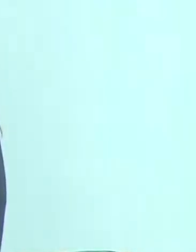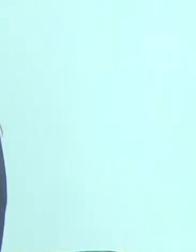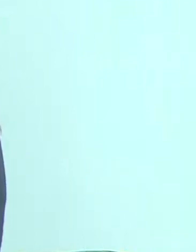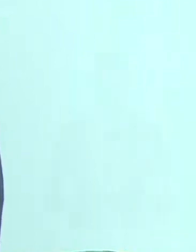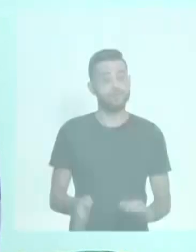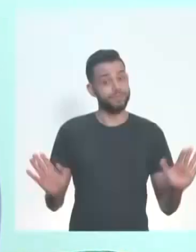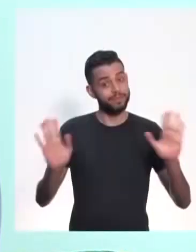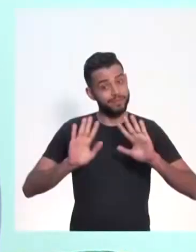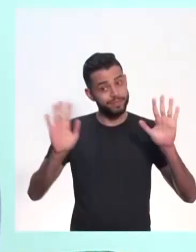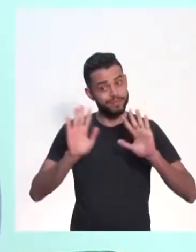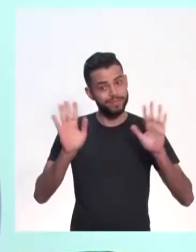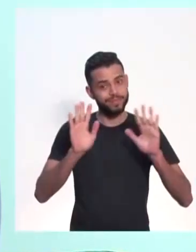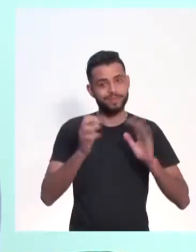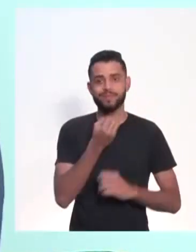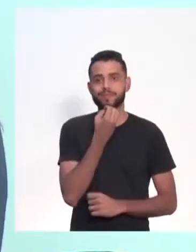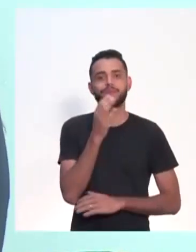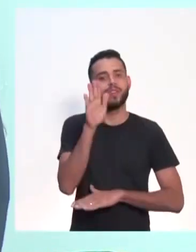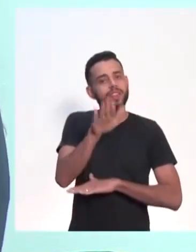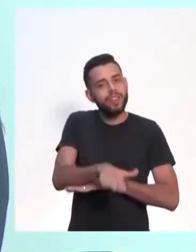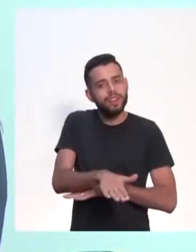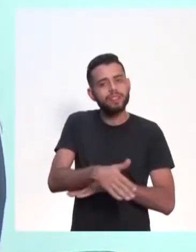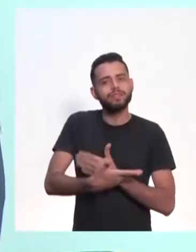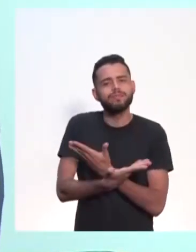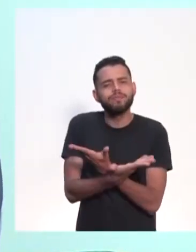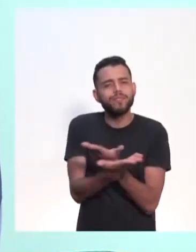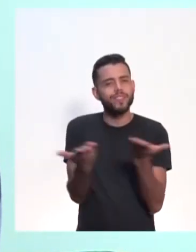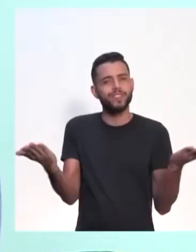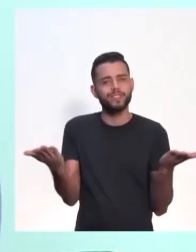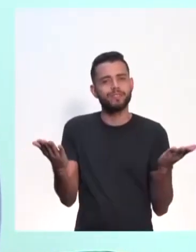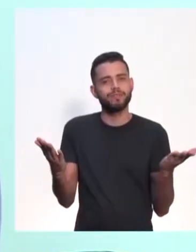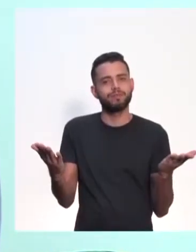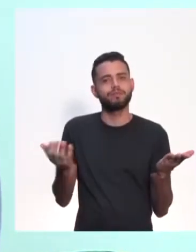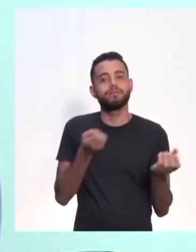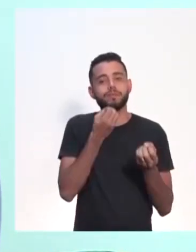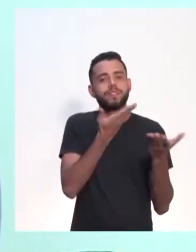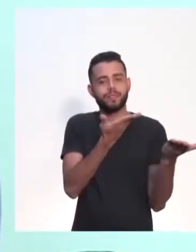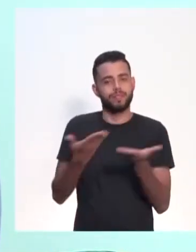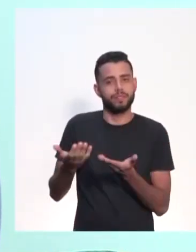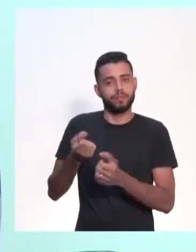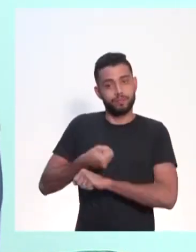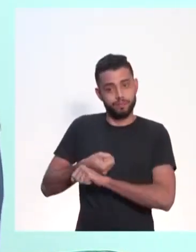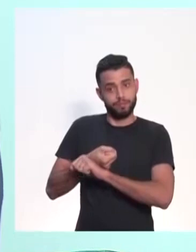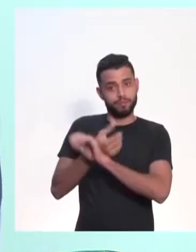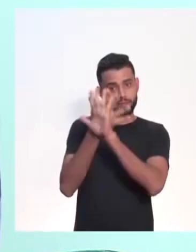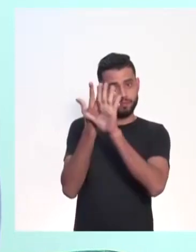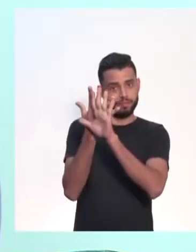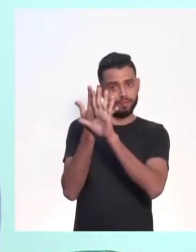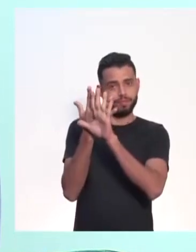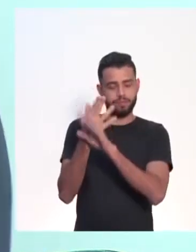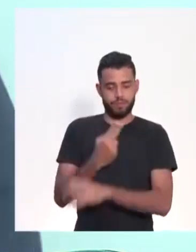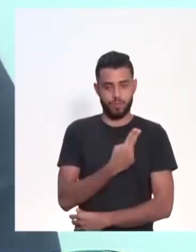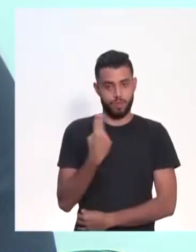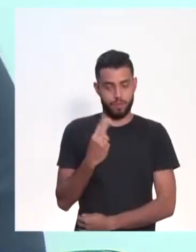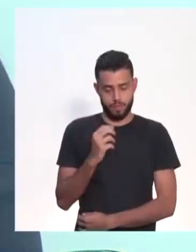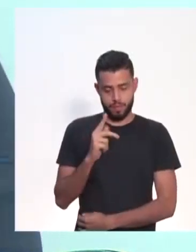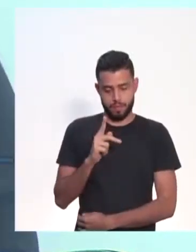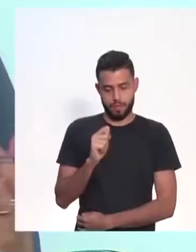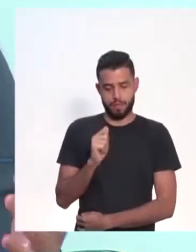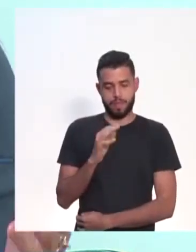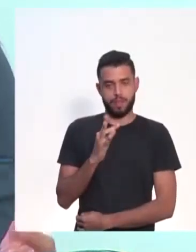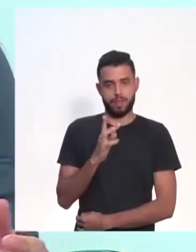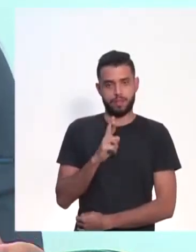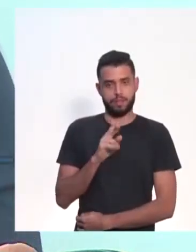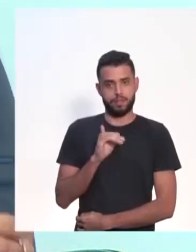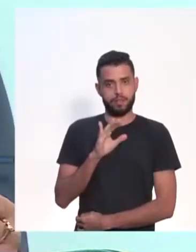Olá, boa tarde a todos. Sejam bem-vindos ao Centro de Mídias SP. Meu nome é Patrícia e a gente vai iniciar